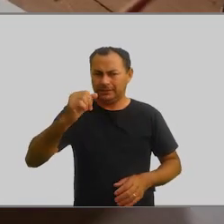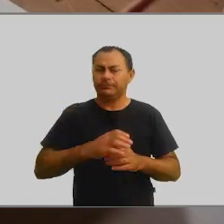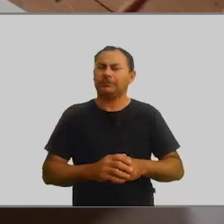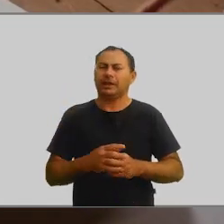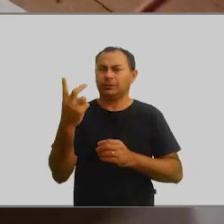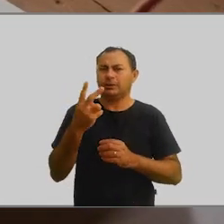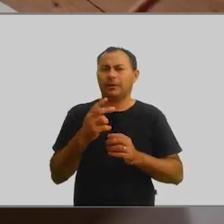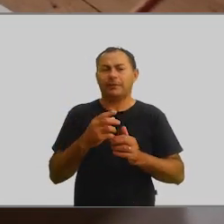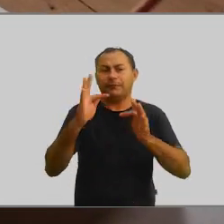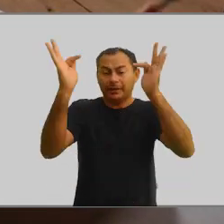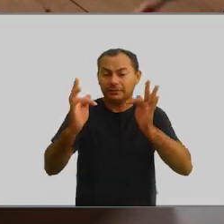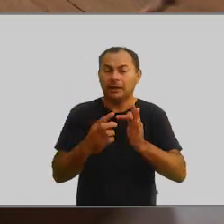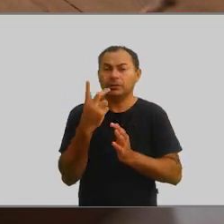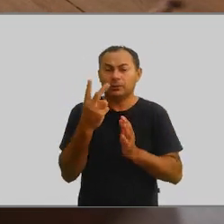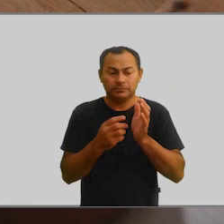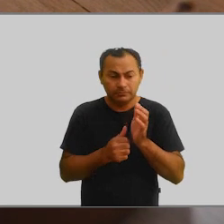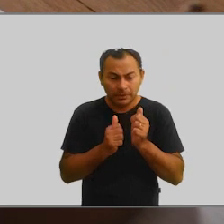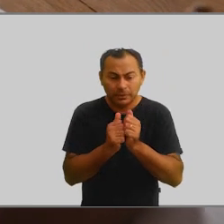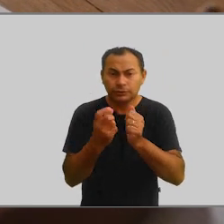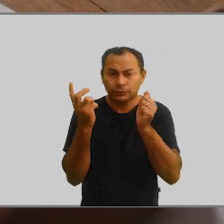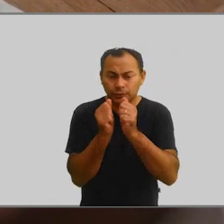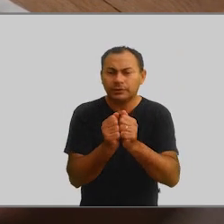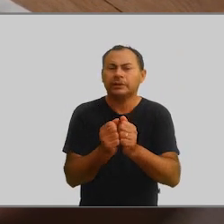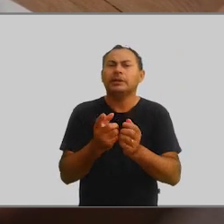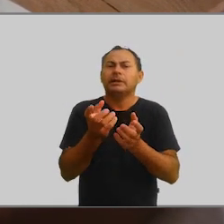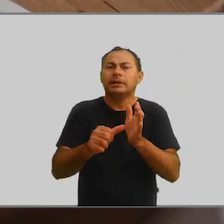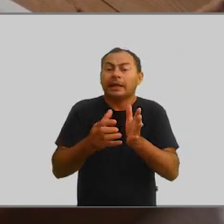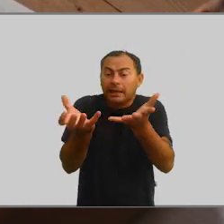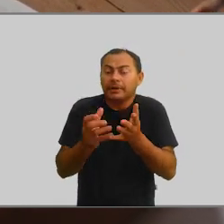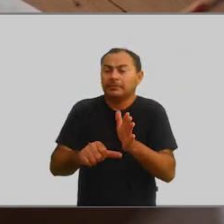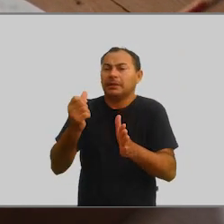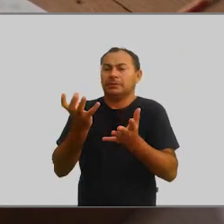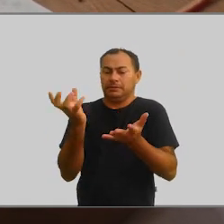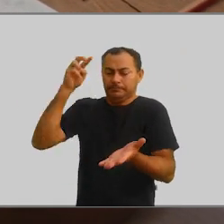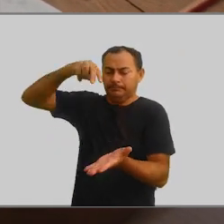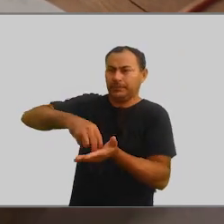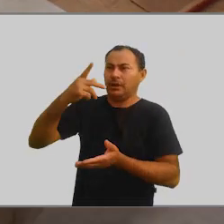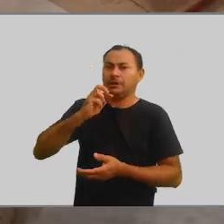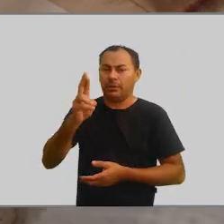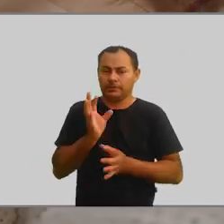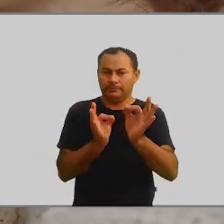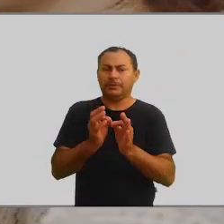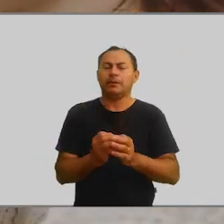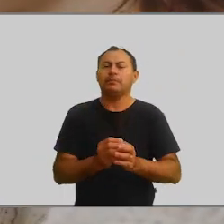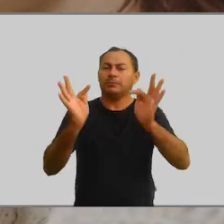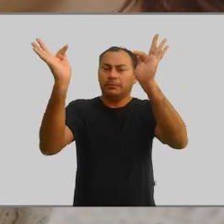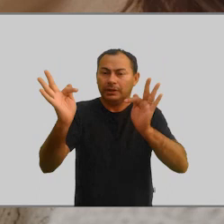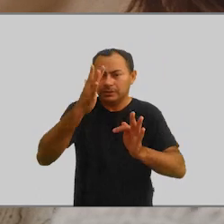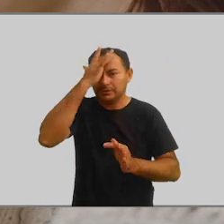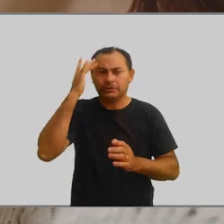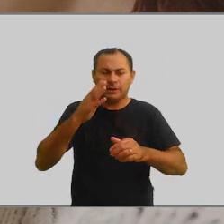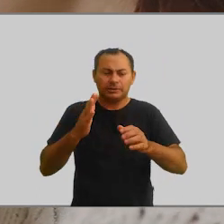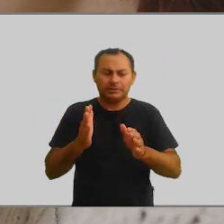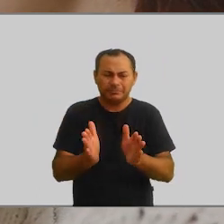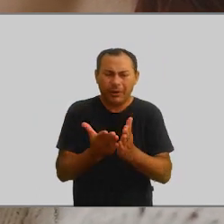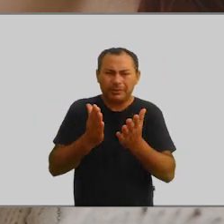as duas primeiras bem-aventuranças que devemos ter, se queremos ser parte da sua resposta e da sua solução, são: bem-aventurados os